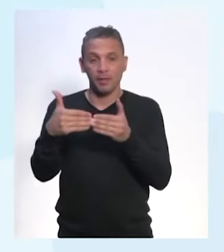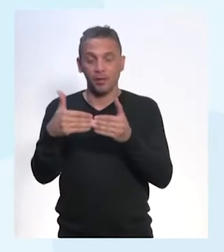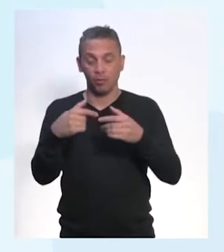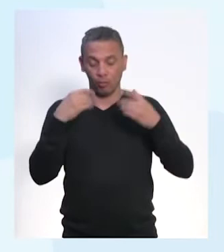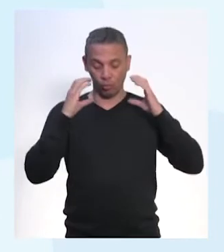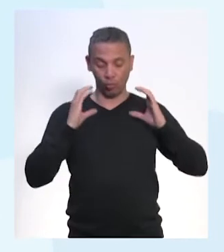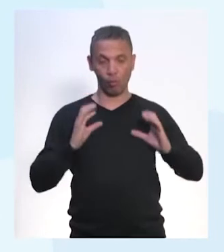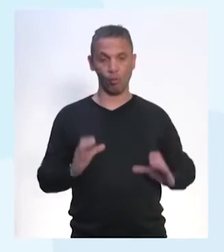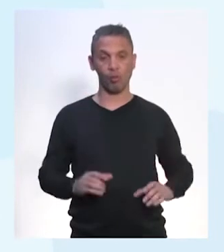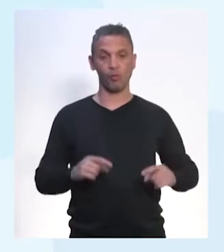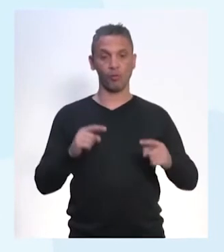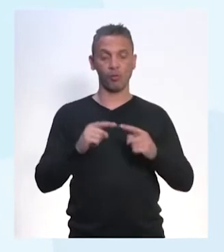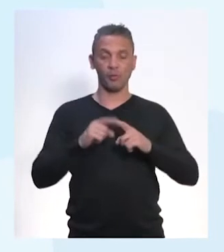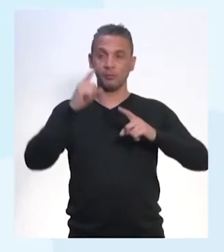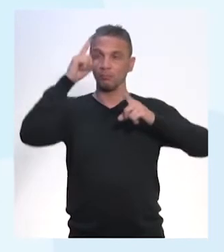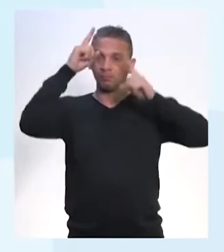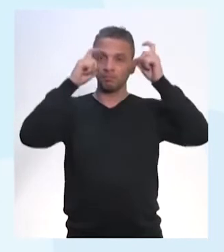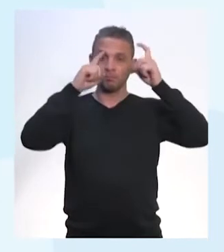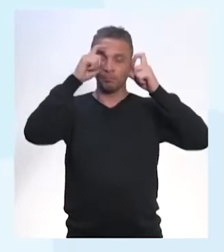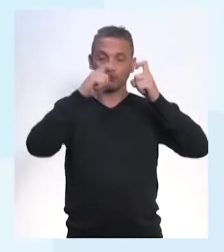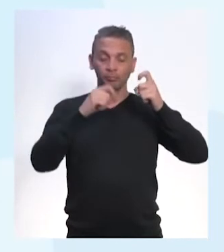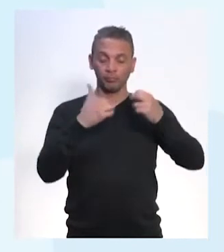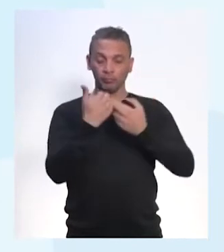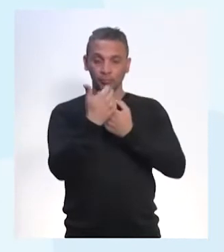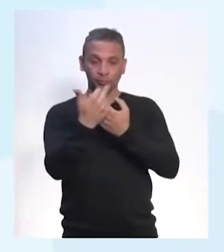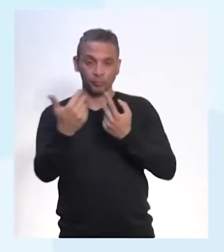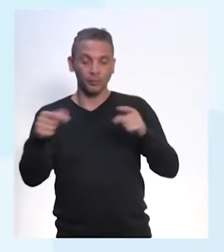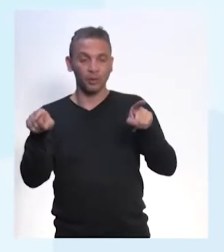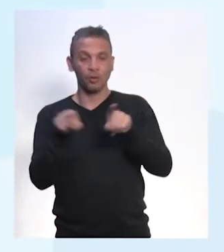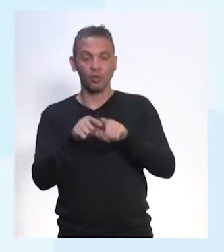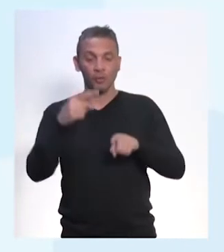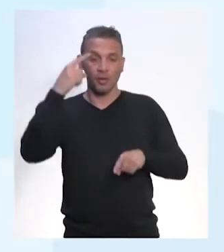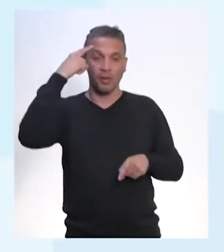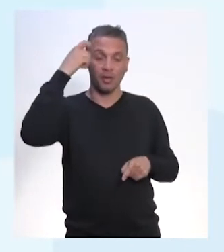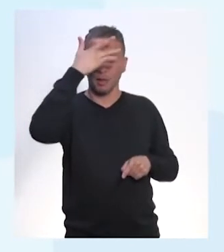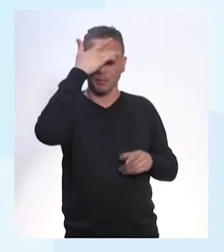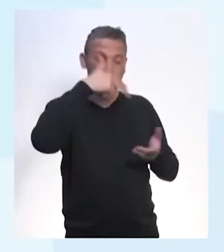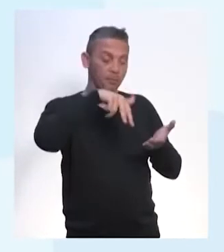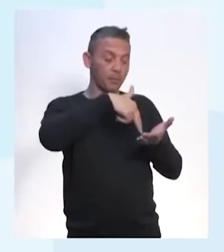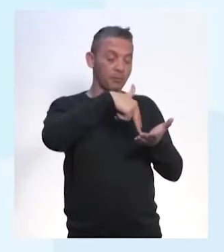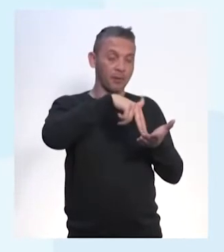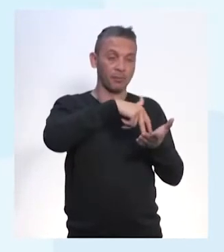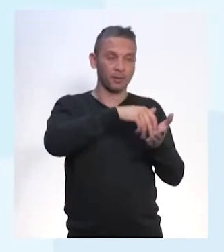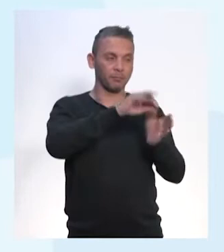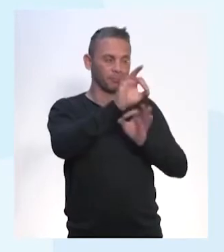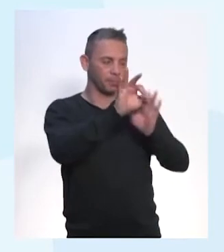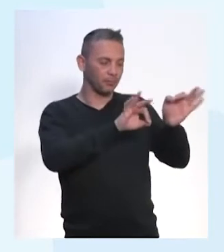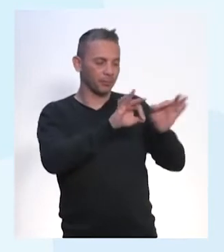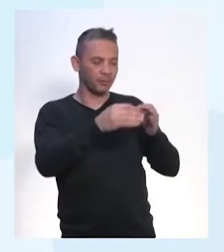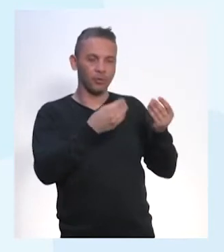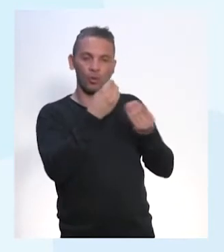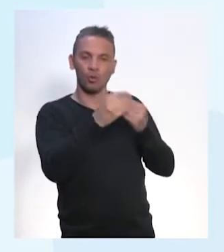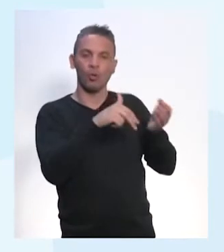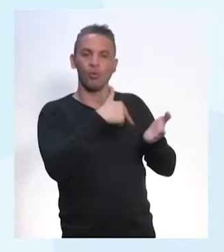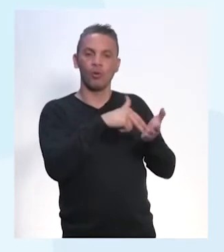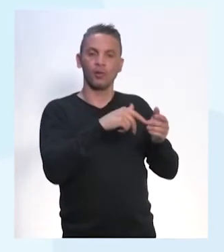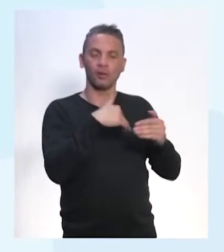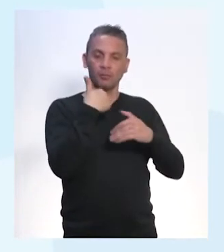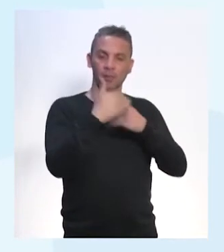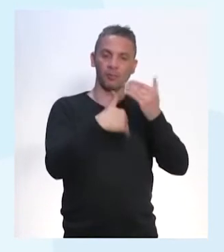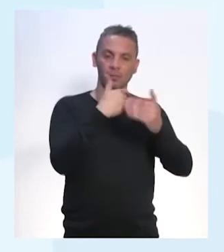seus gestos e sua expressividade física estarão a serviço das ideias de um coreógrafo, que moldará o corpo de seus dançarinos em